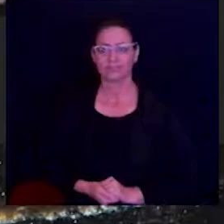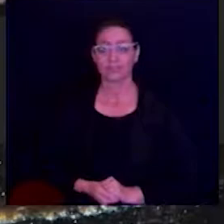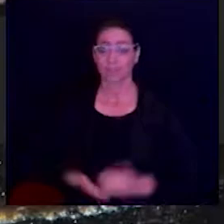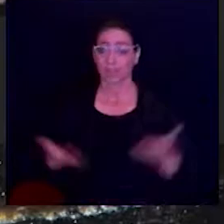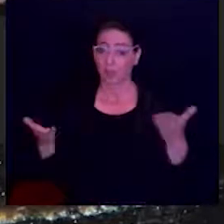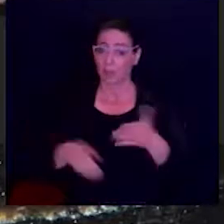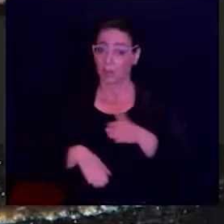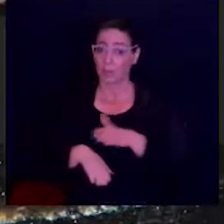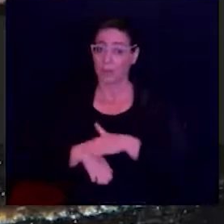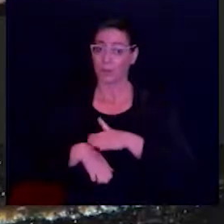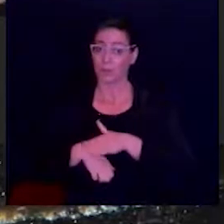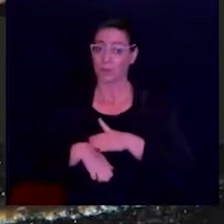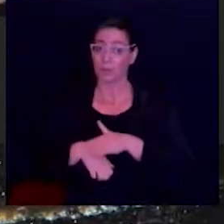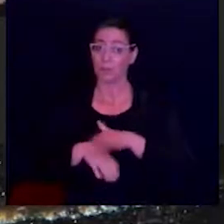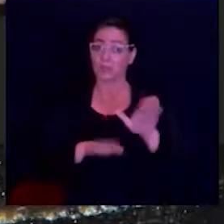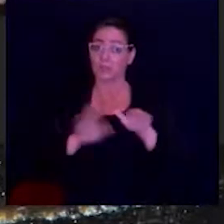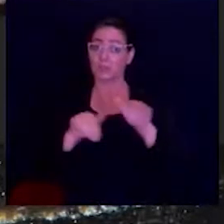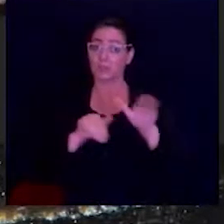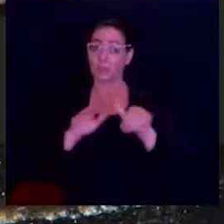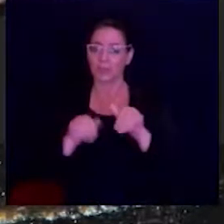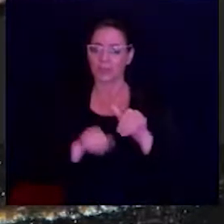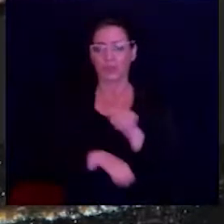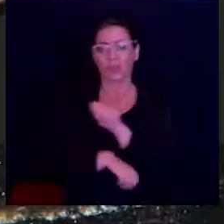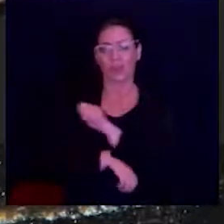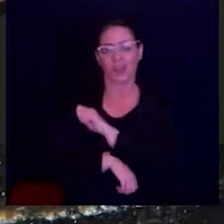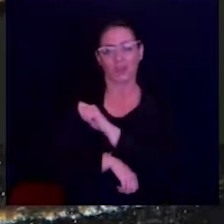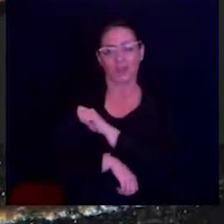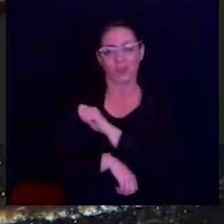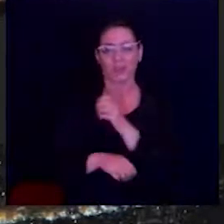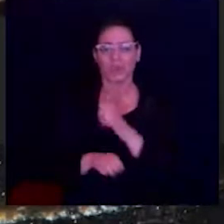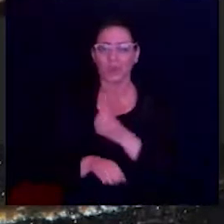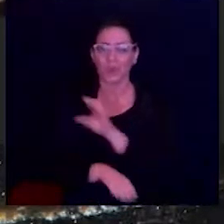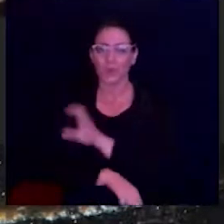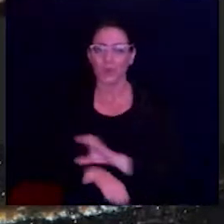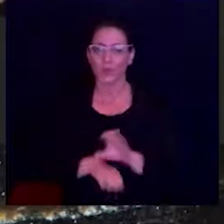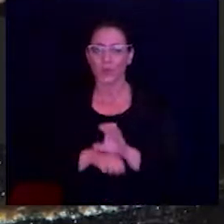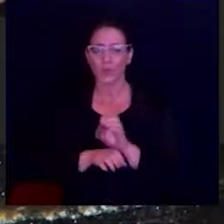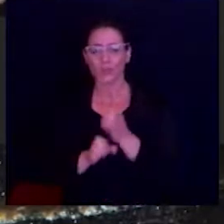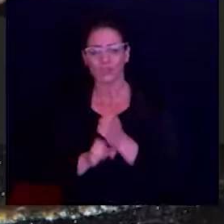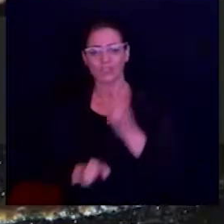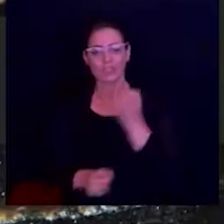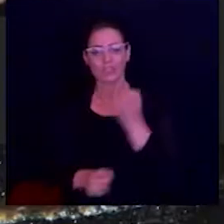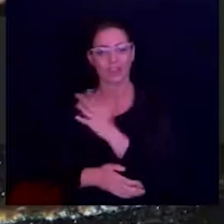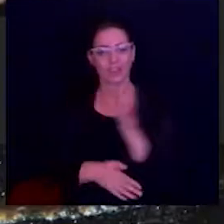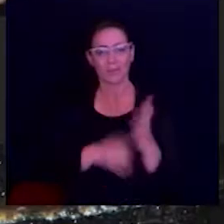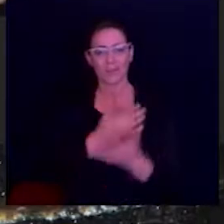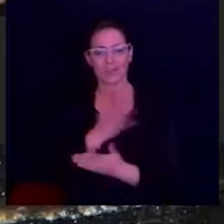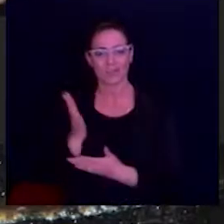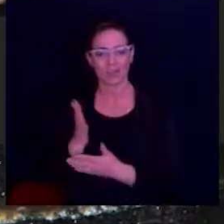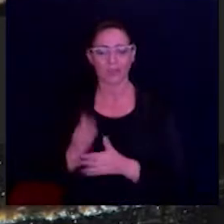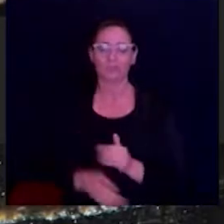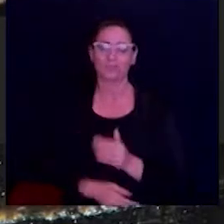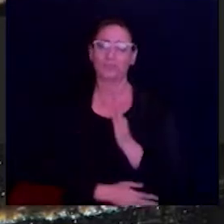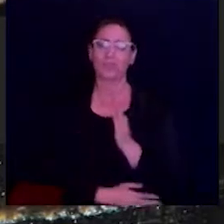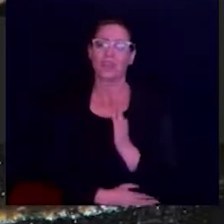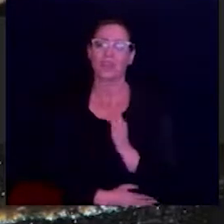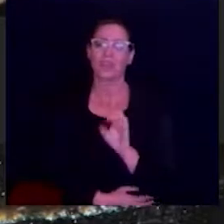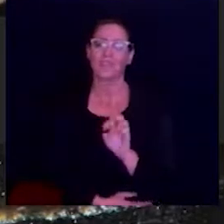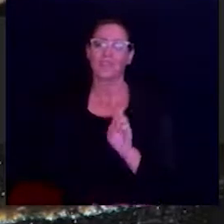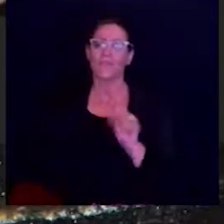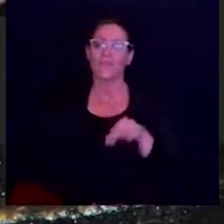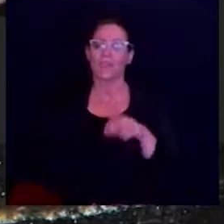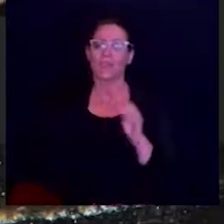Neste momento, teremos a chamada das concluintes do curso de Engenharia Ambiental. Fernanda Rosa